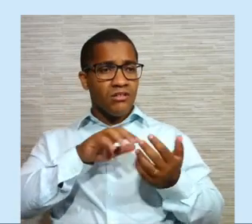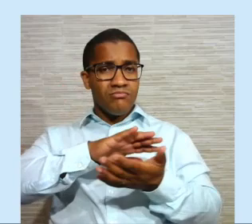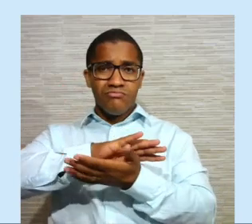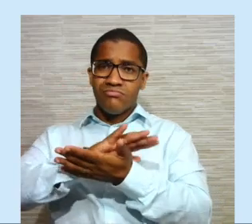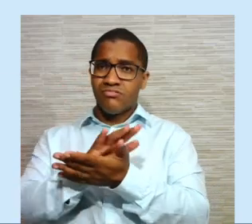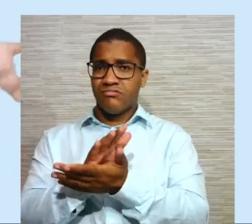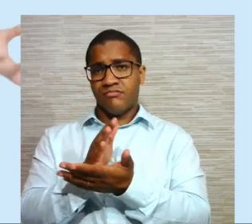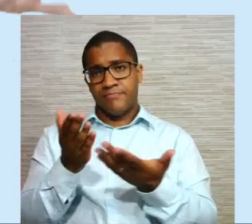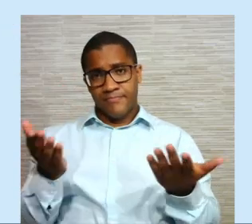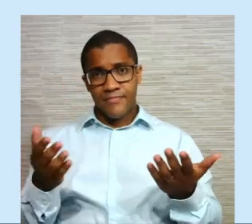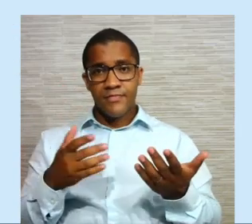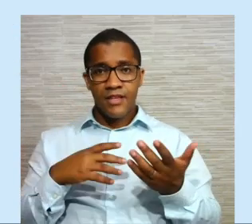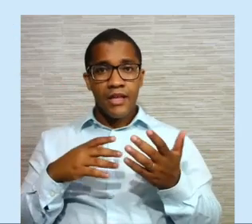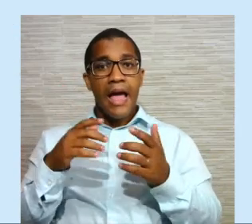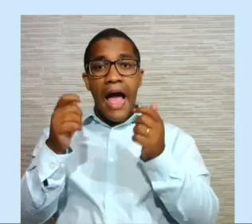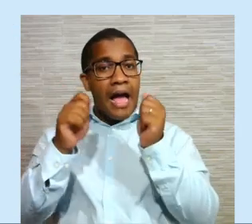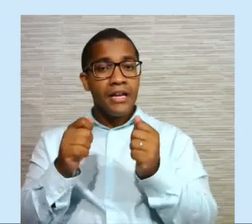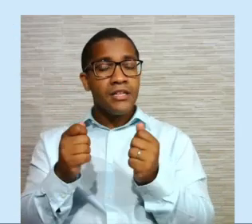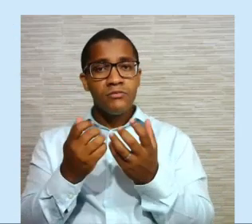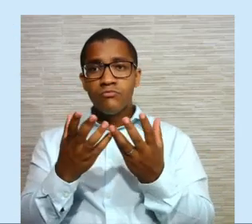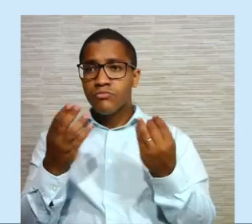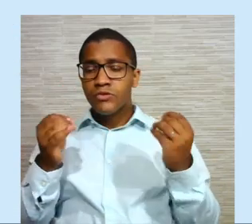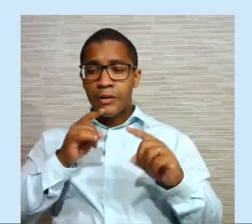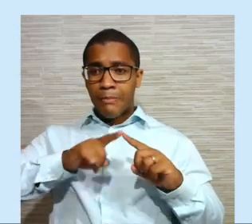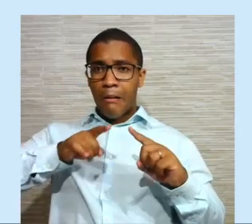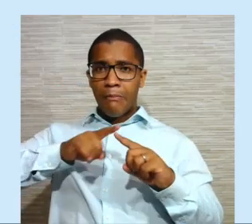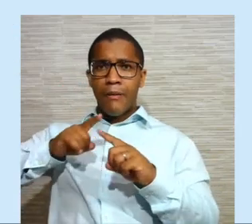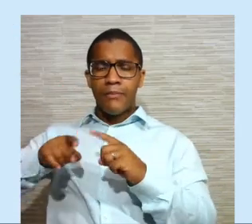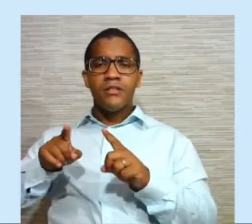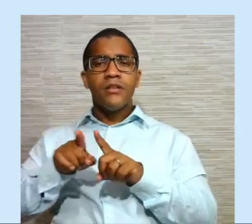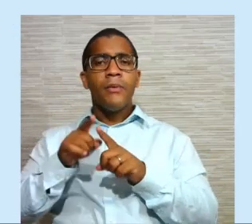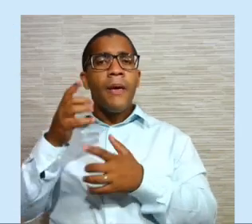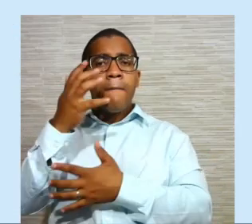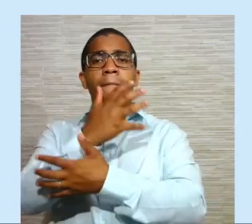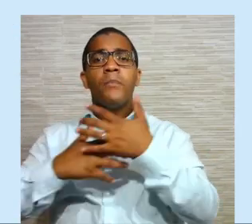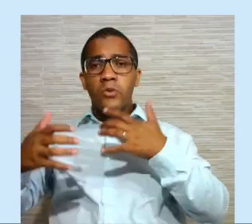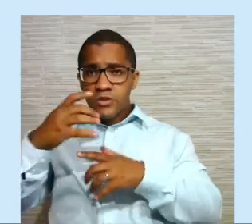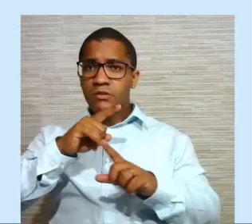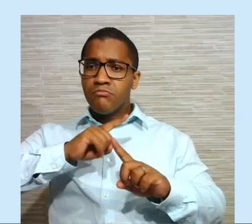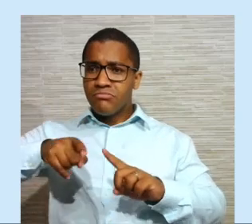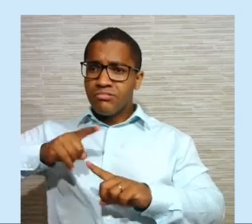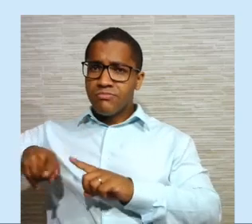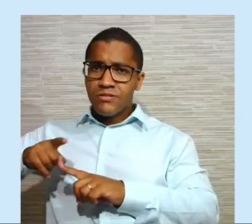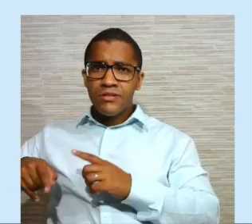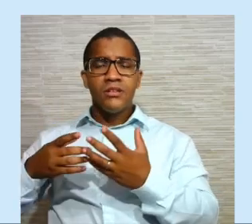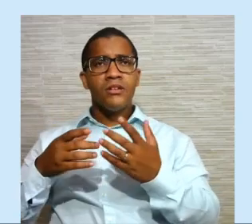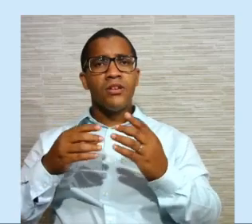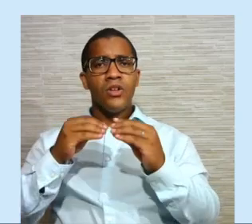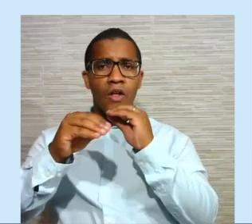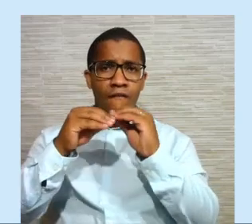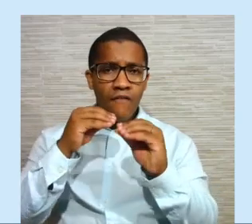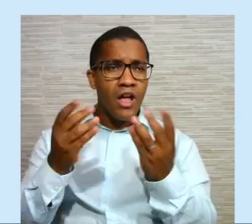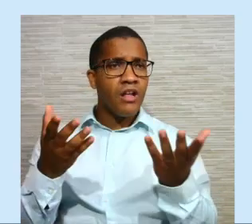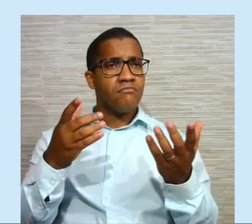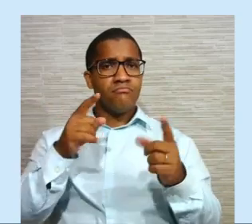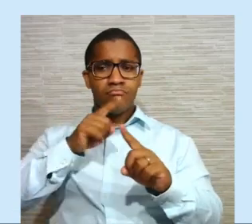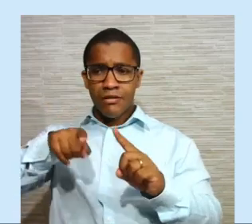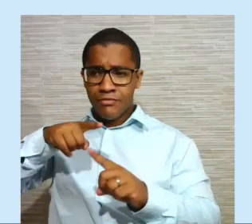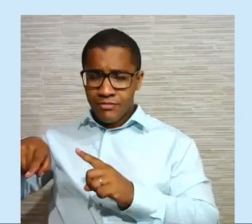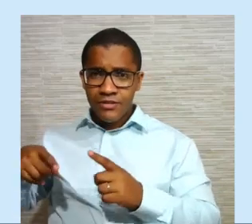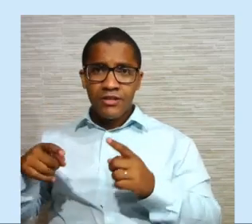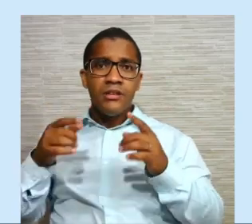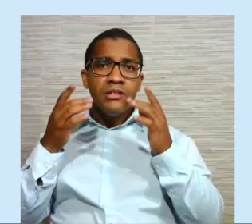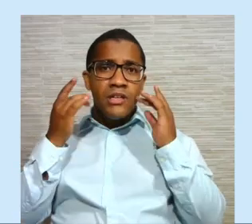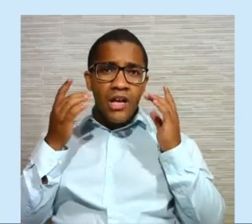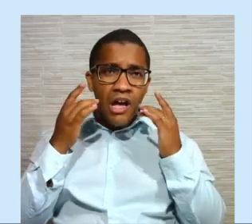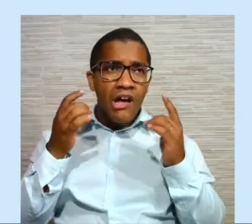Enfim, muitas obras elas foram proibidas, muitas obras foram censuradas na música, na novela, no teatro, no cinema.